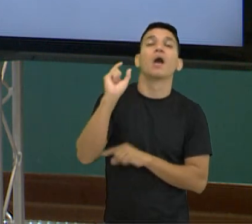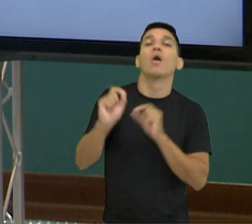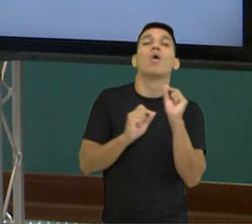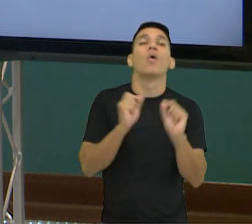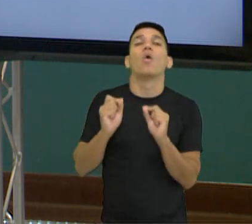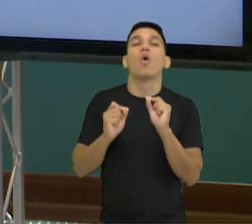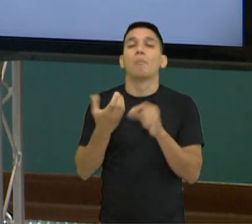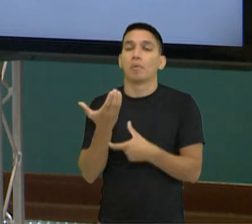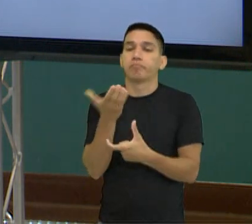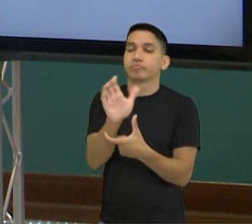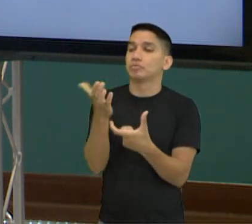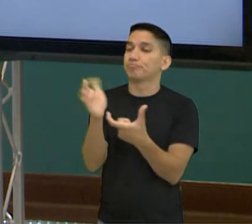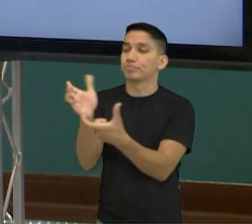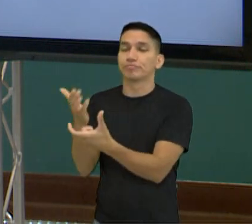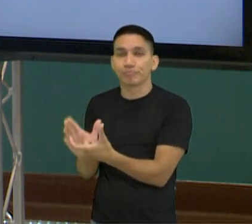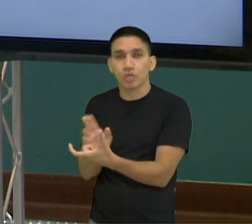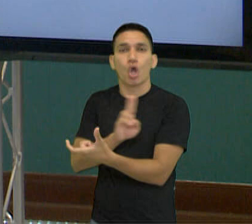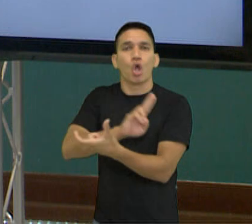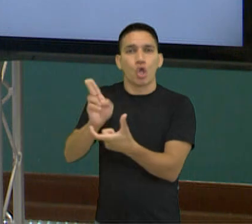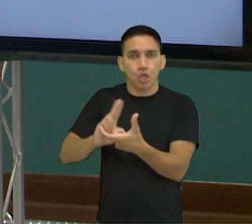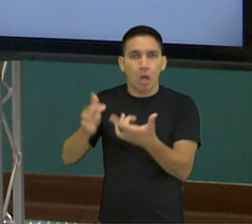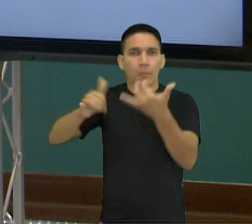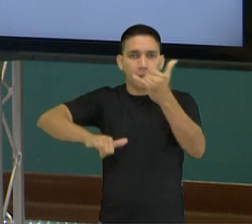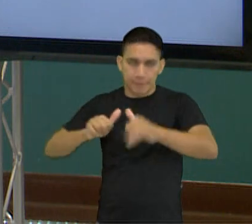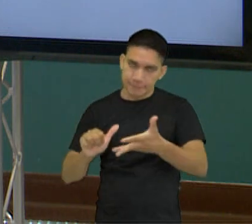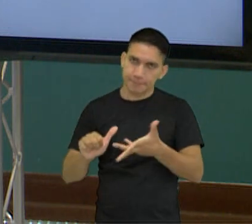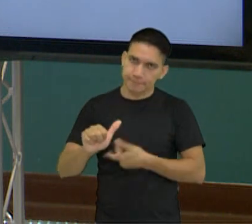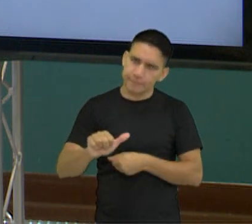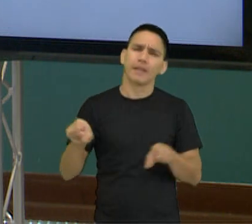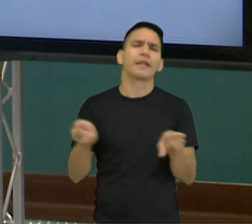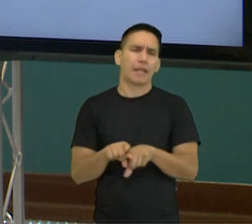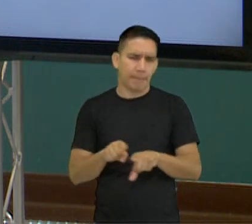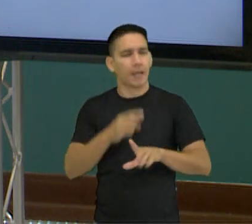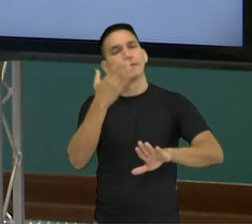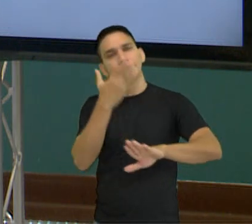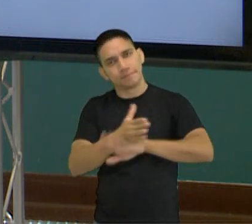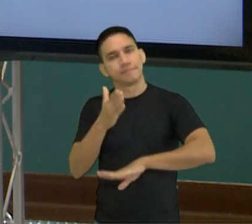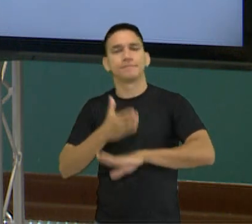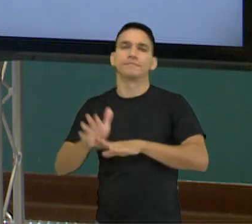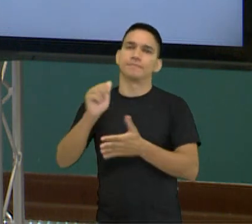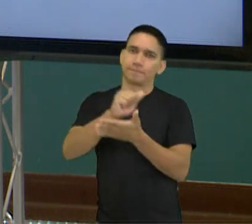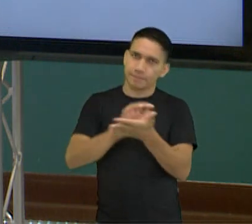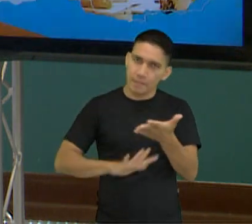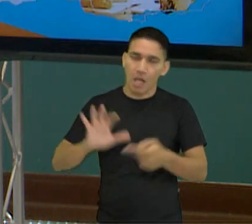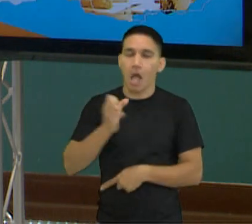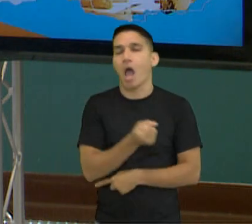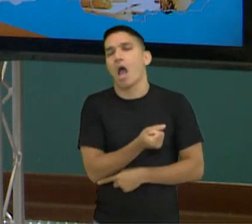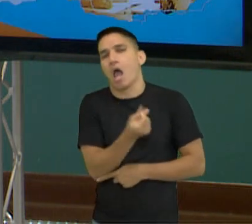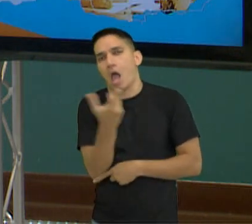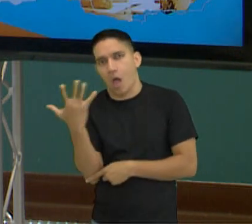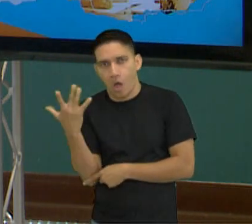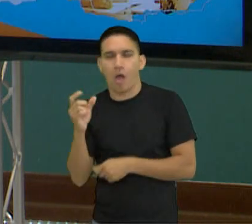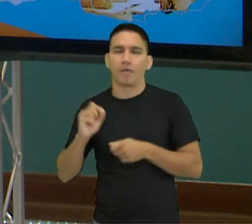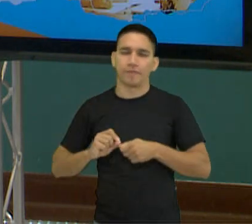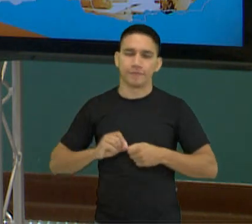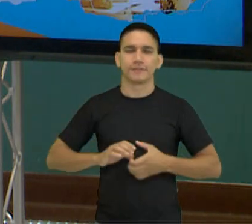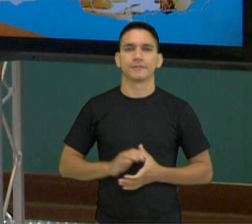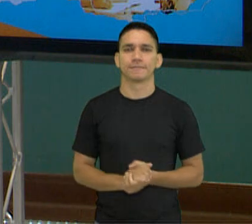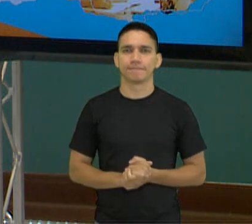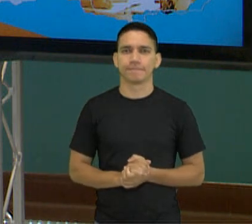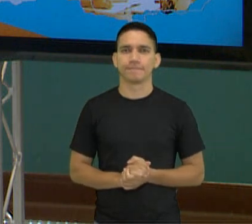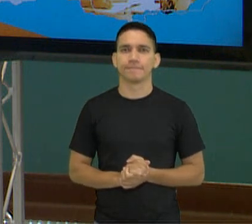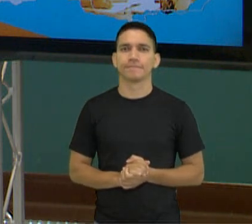se dá o nome para essas substâncias químicas e, claro, praticamos resolvendo algumas